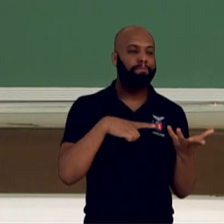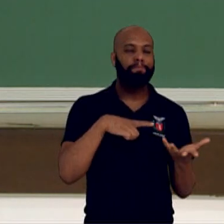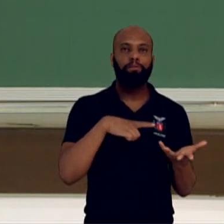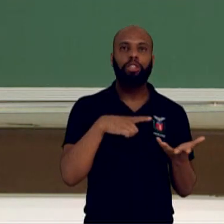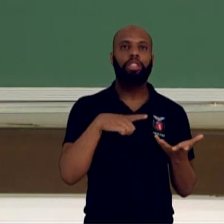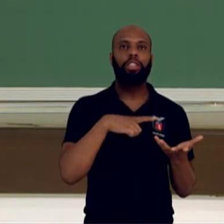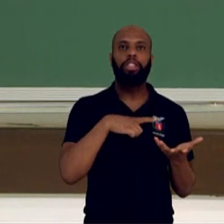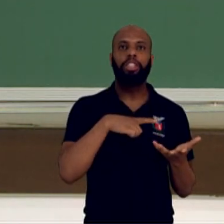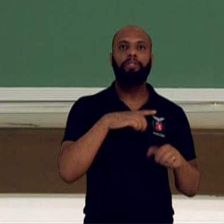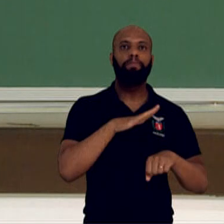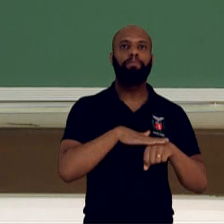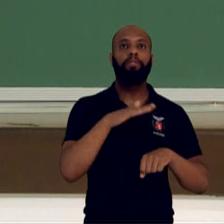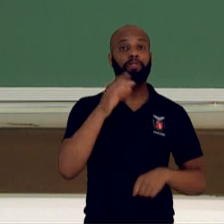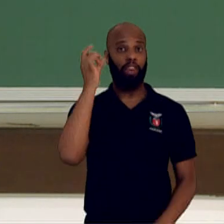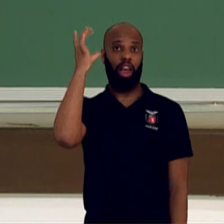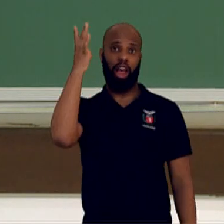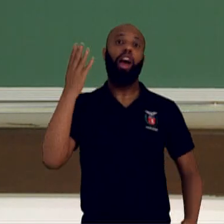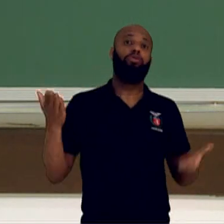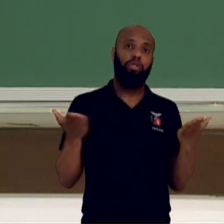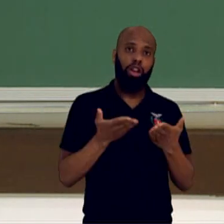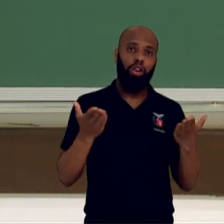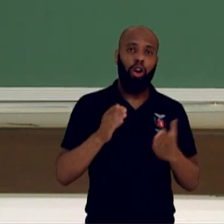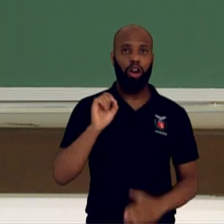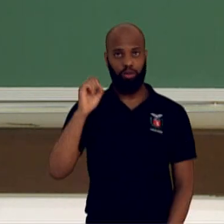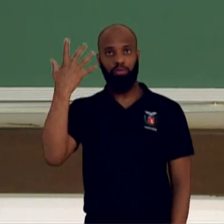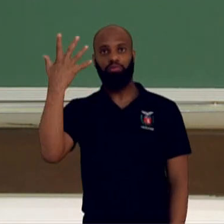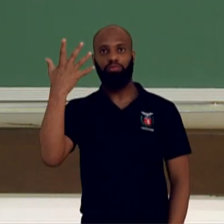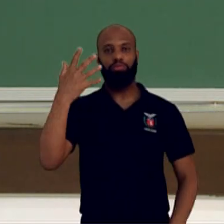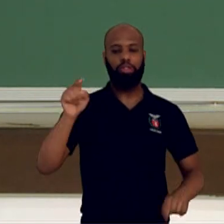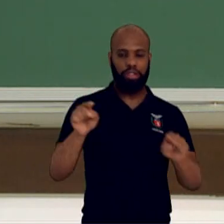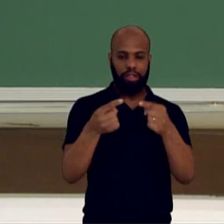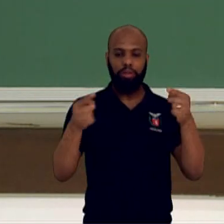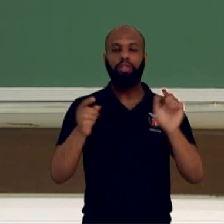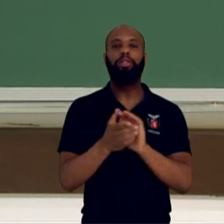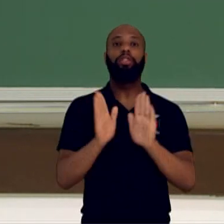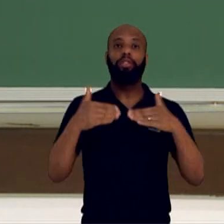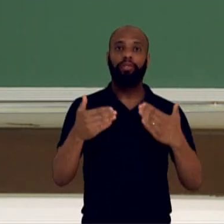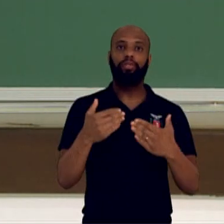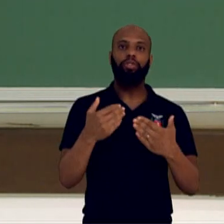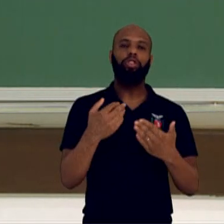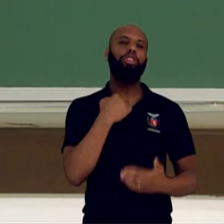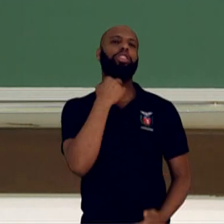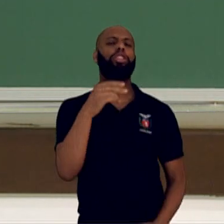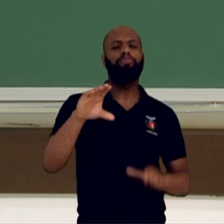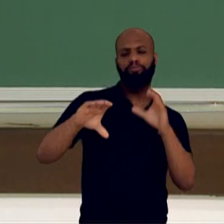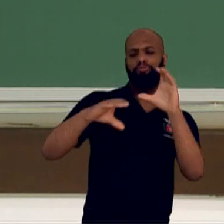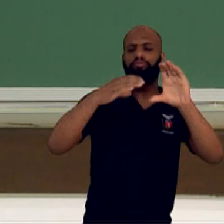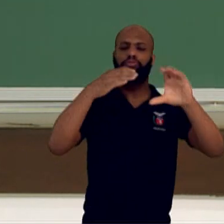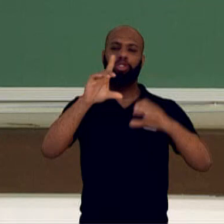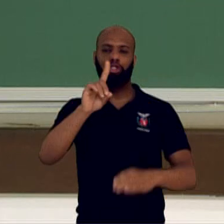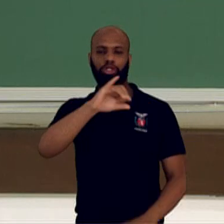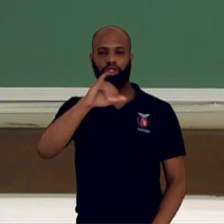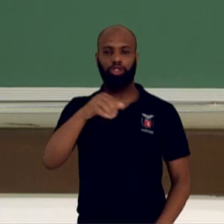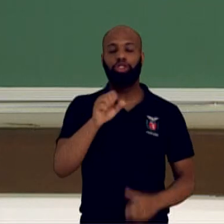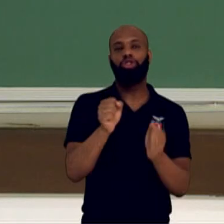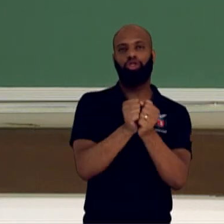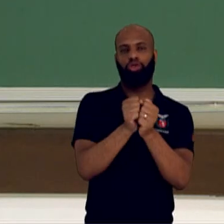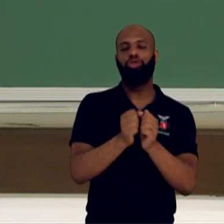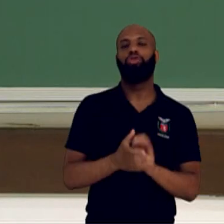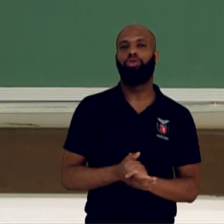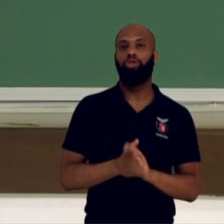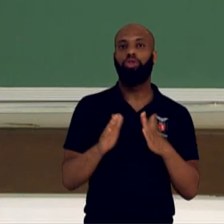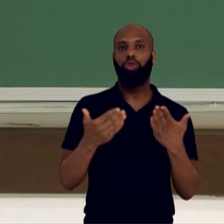trazer mais facilidade para que isso acontecesse, a voz dos DJs começaram a aparecer mais, né? Então,